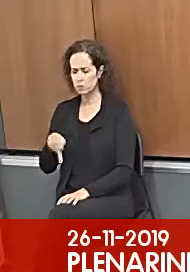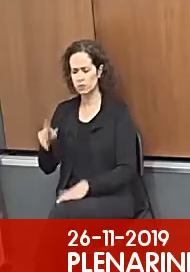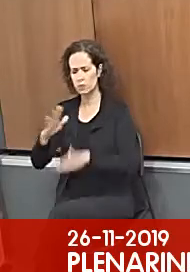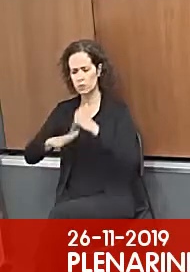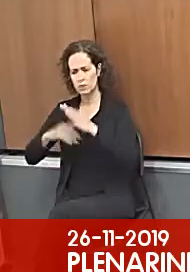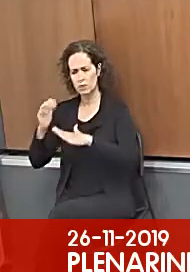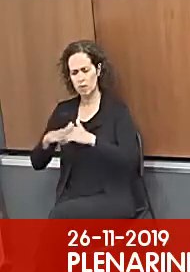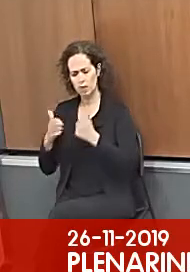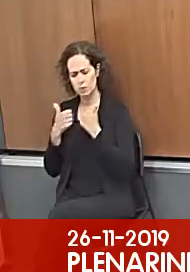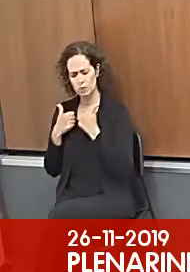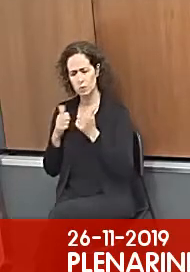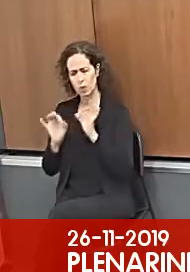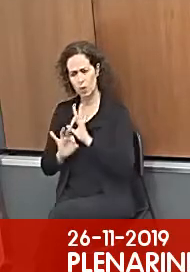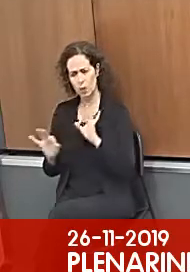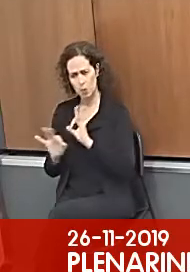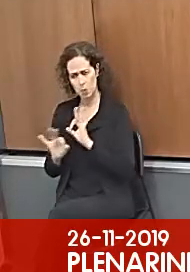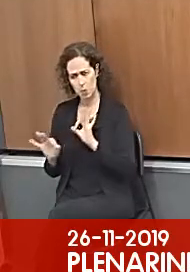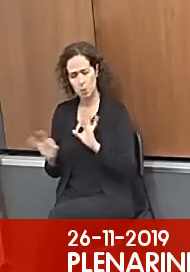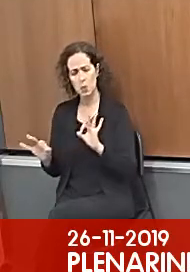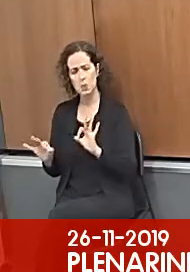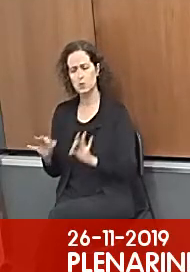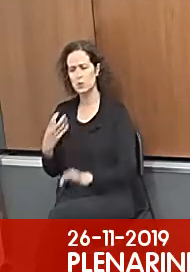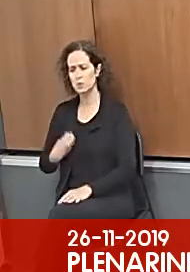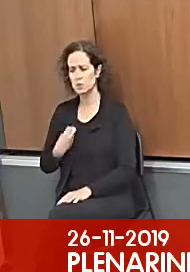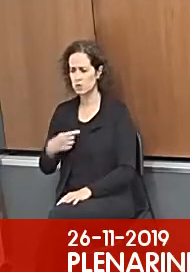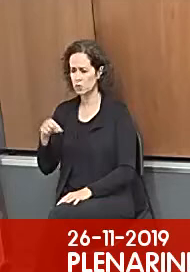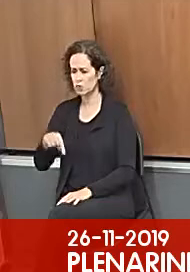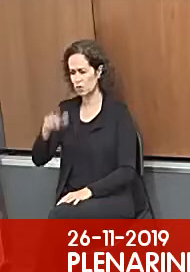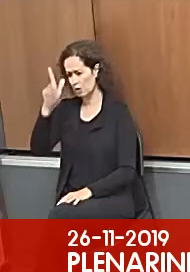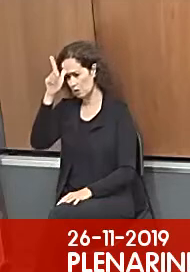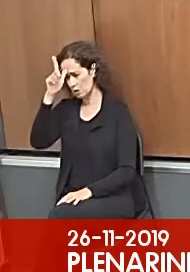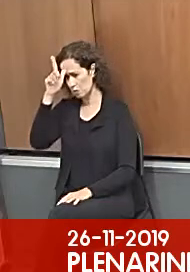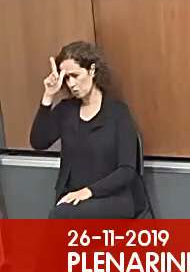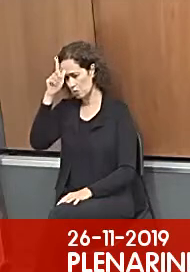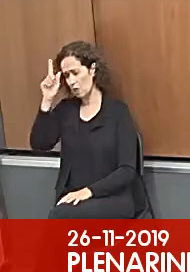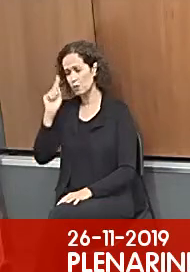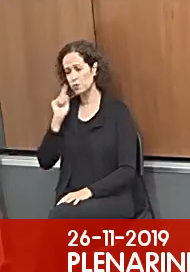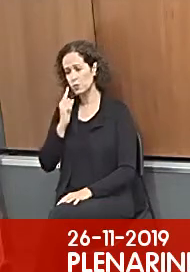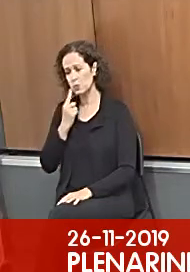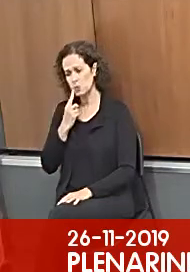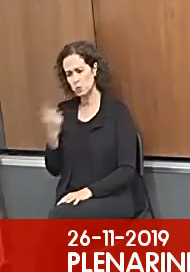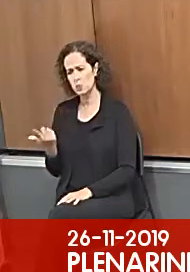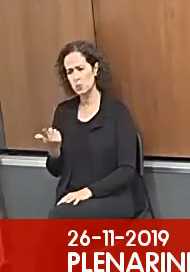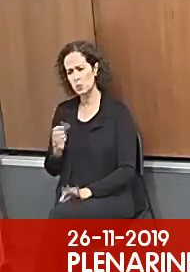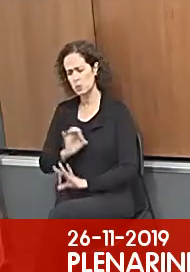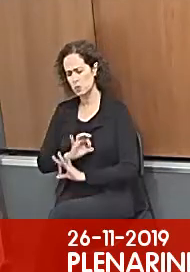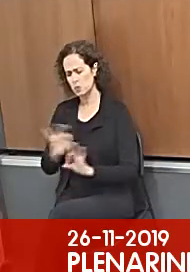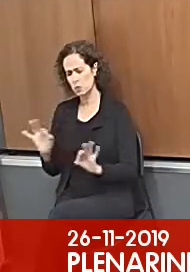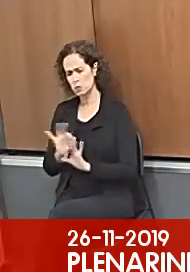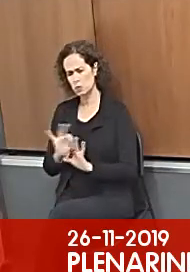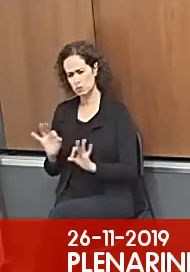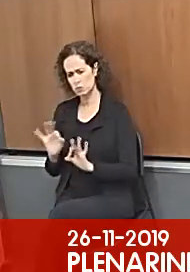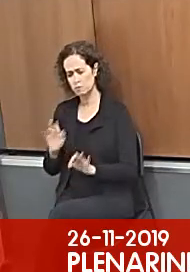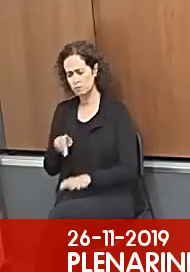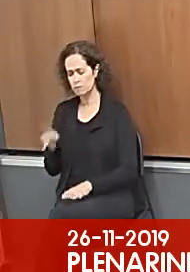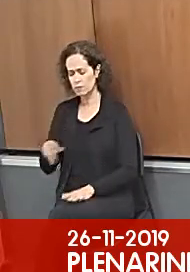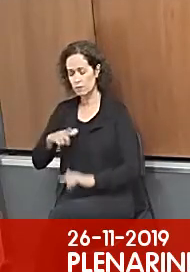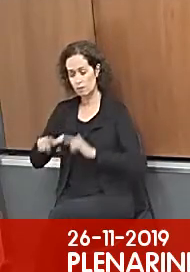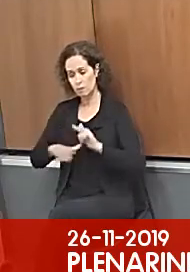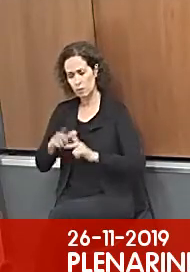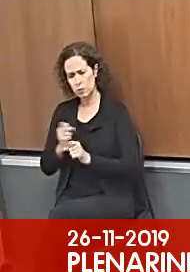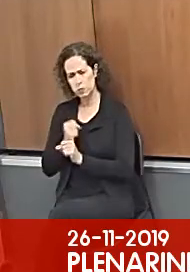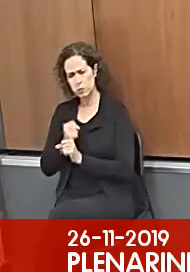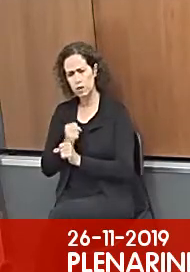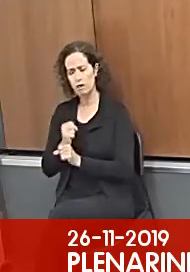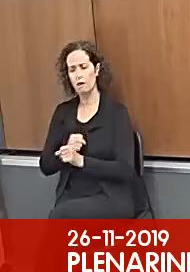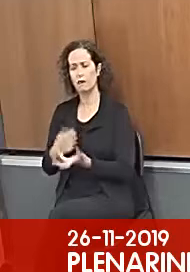na escola, que está aqui na galeria, o professor Antônio Campos, que é surdo e um excelente professor, trabalhou lá na escola há muitos anos.